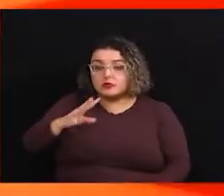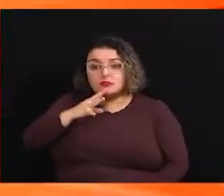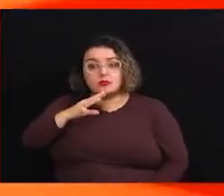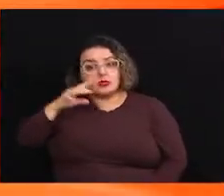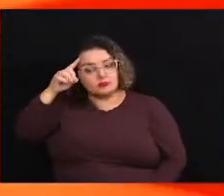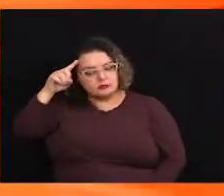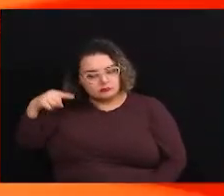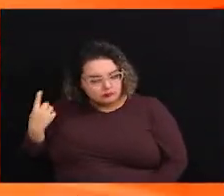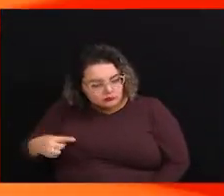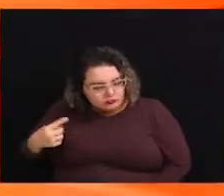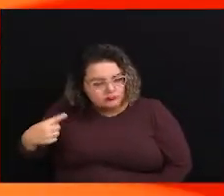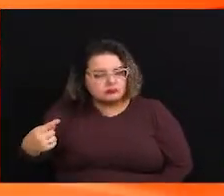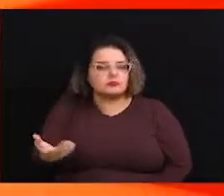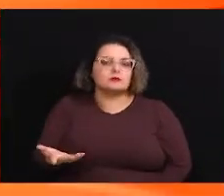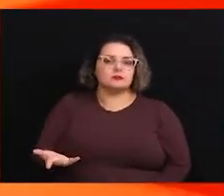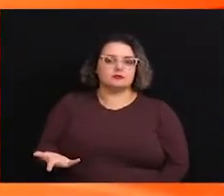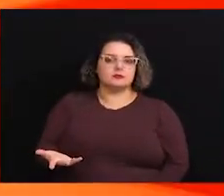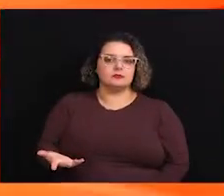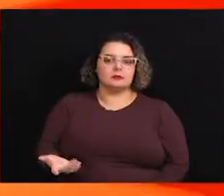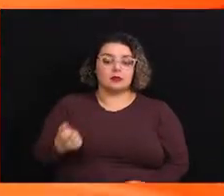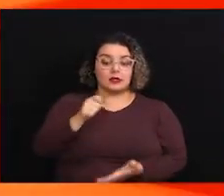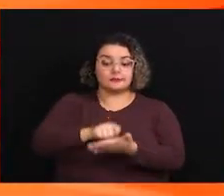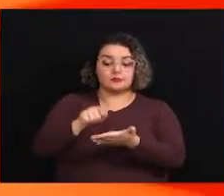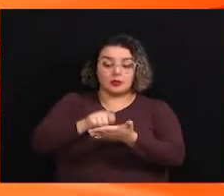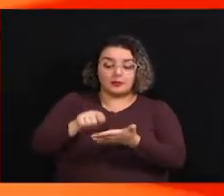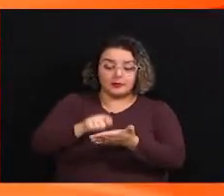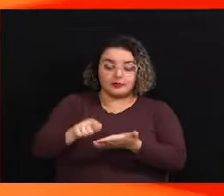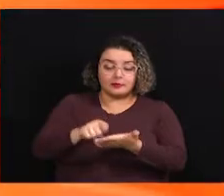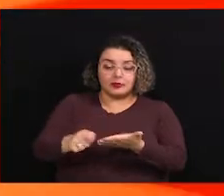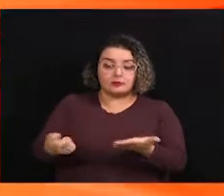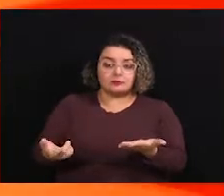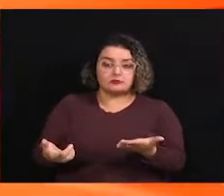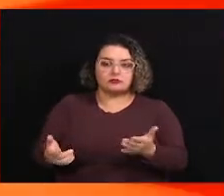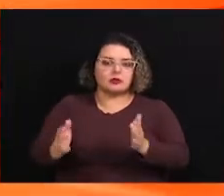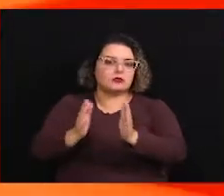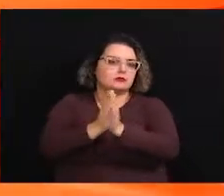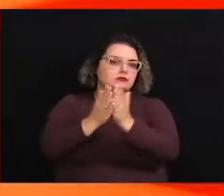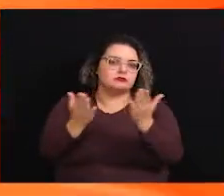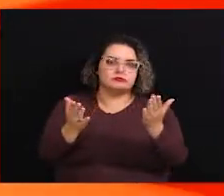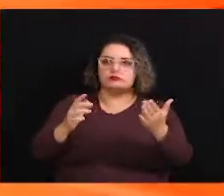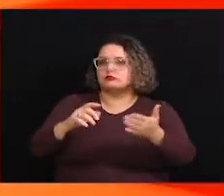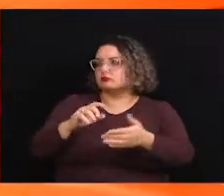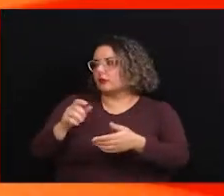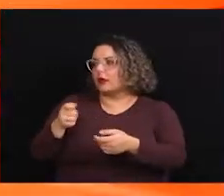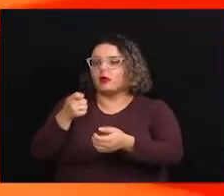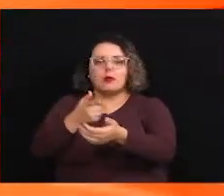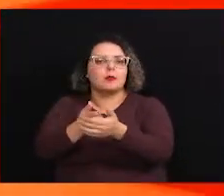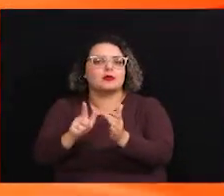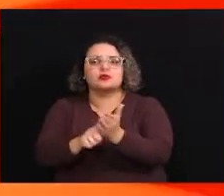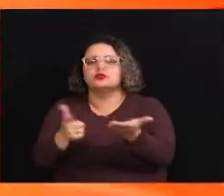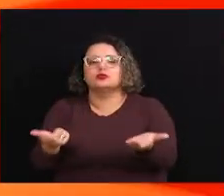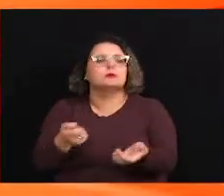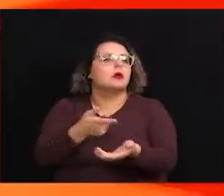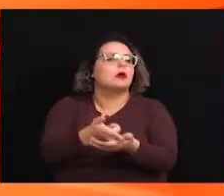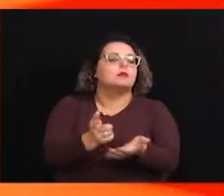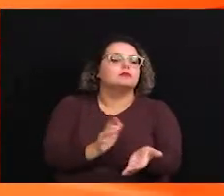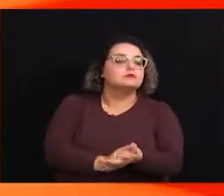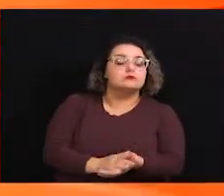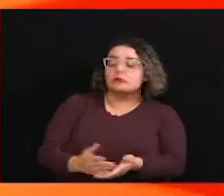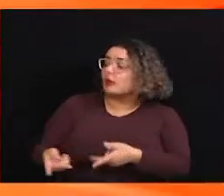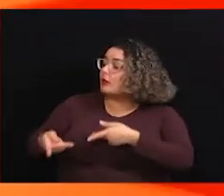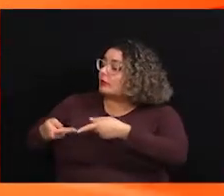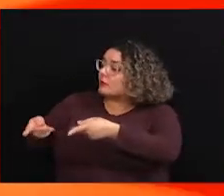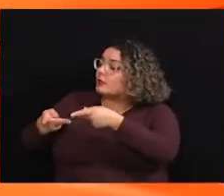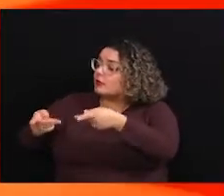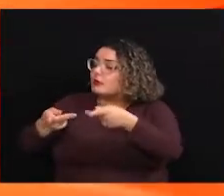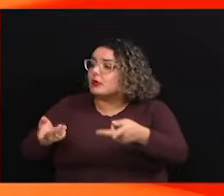dia. Entende? Então, é a pessoa que eu encontro na banca de revista, é o pessoal aqui que eu converso sempre, que